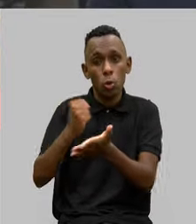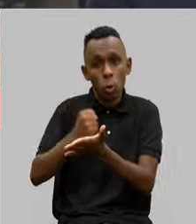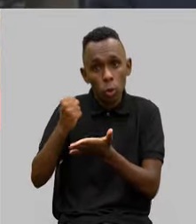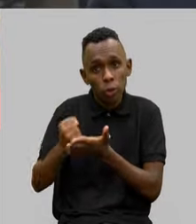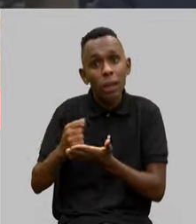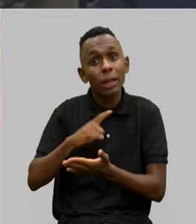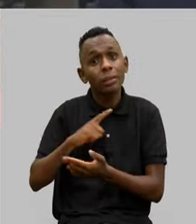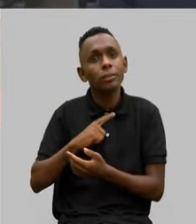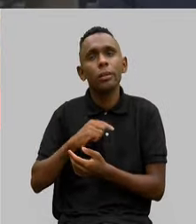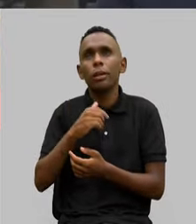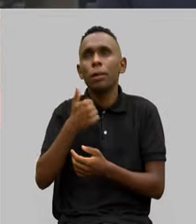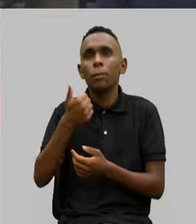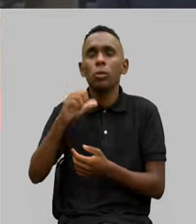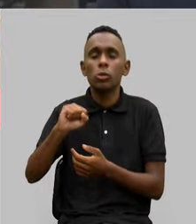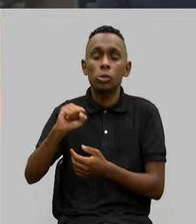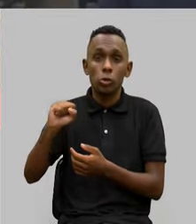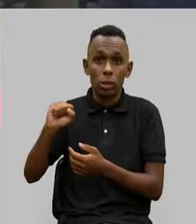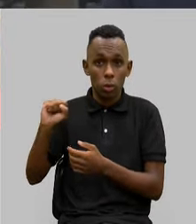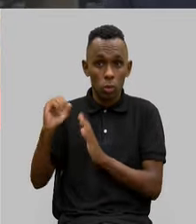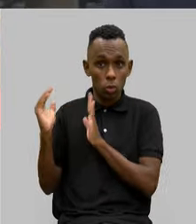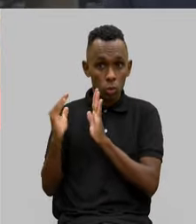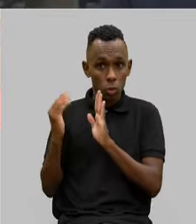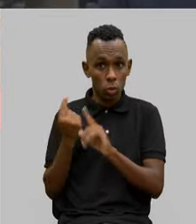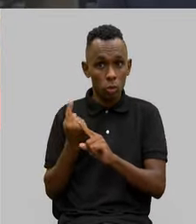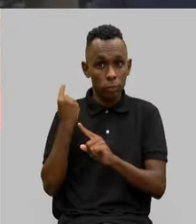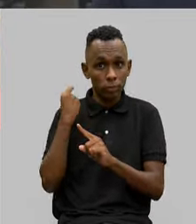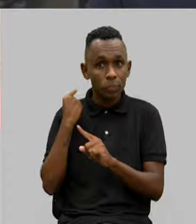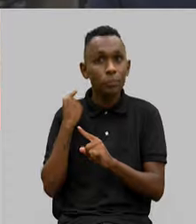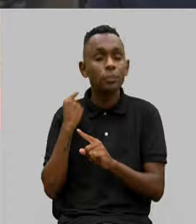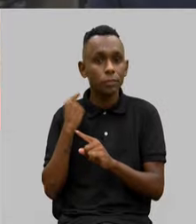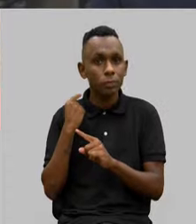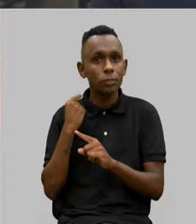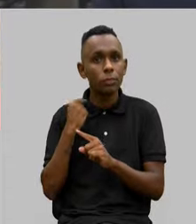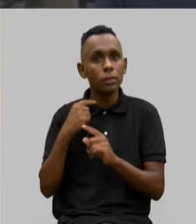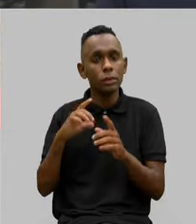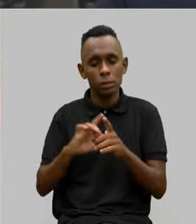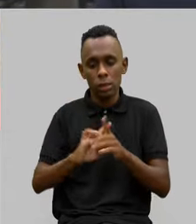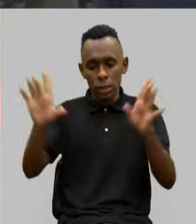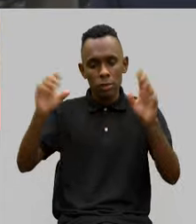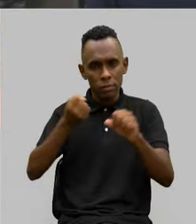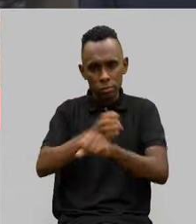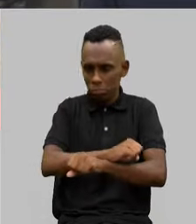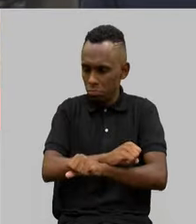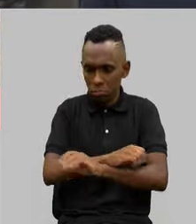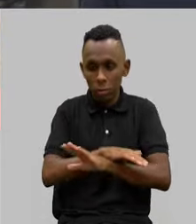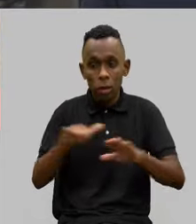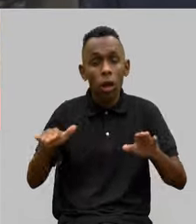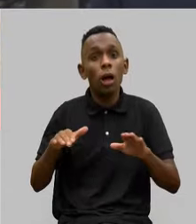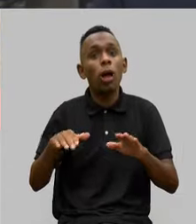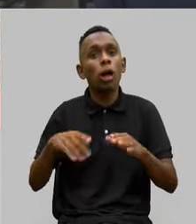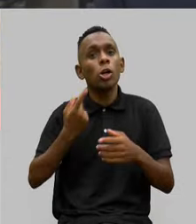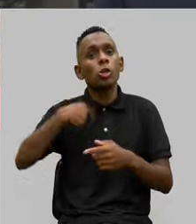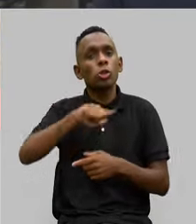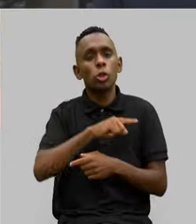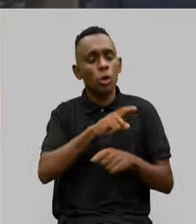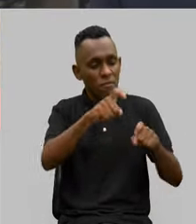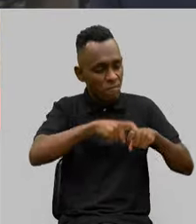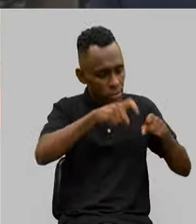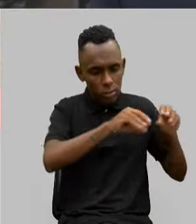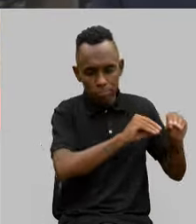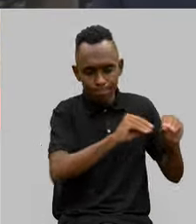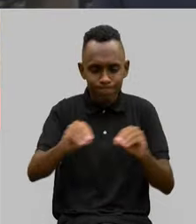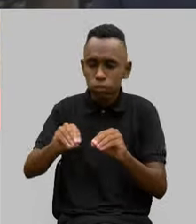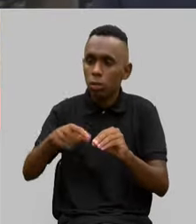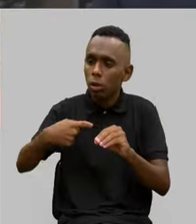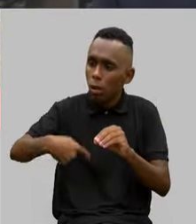em 1888 com a abolição da escravatura eles retiraram a gente da fazenda